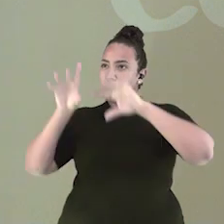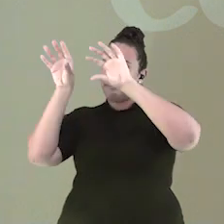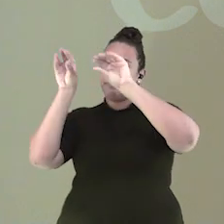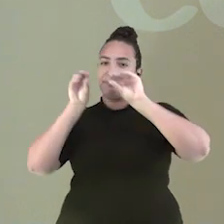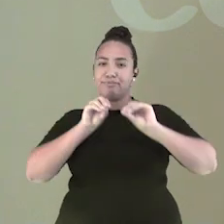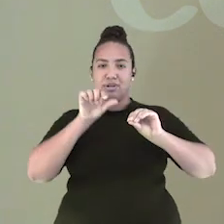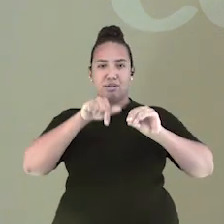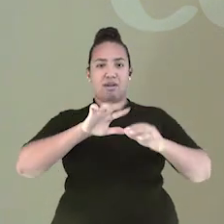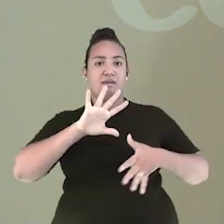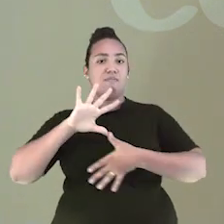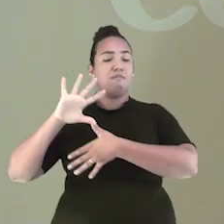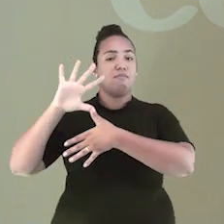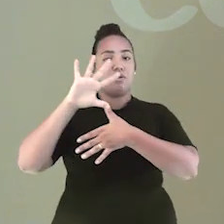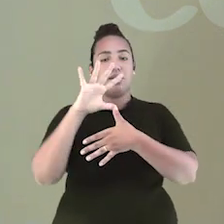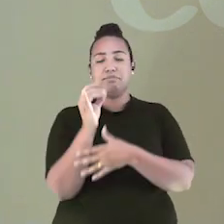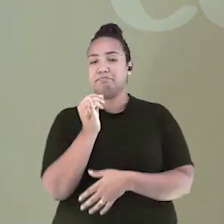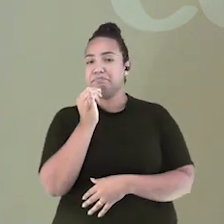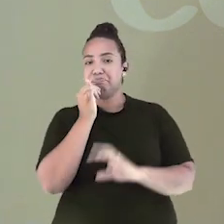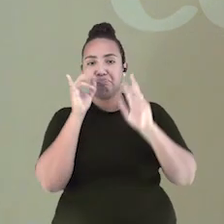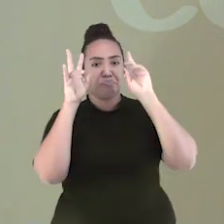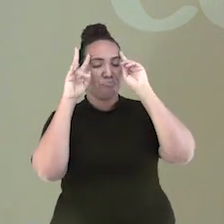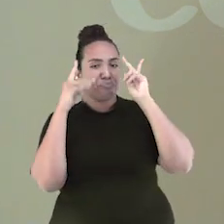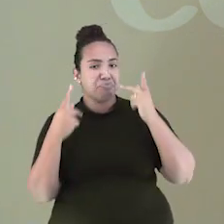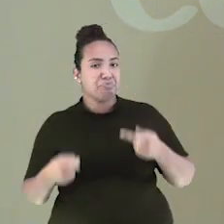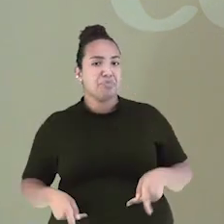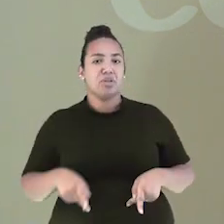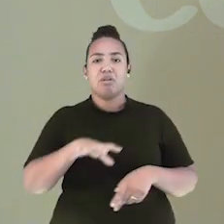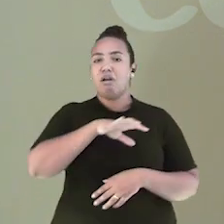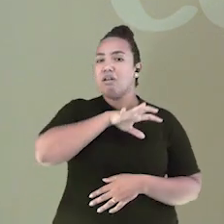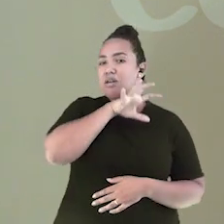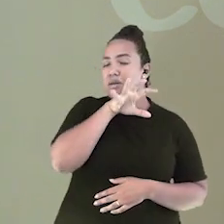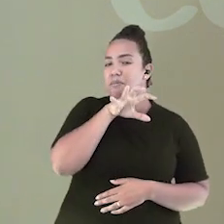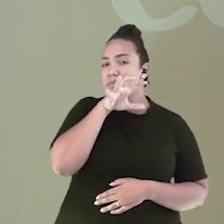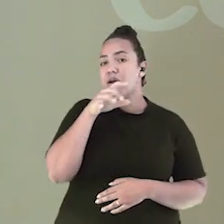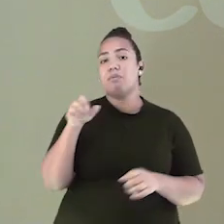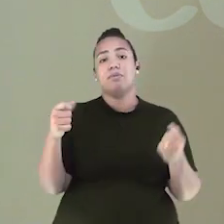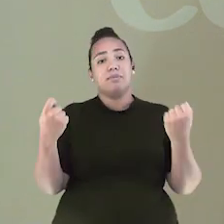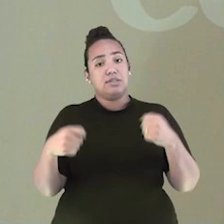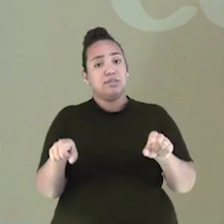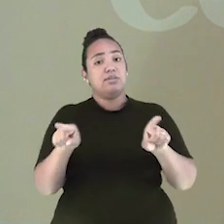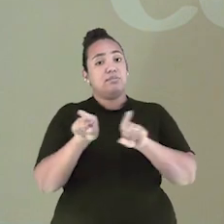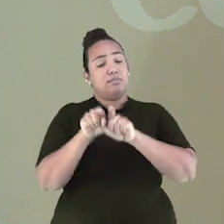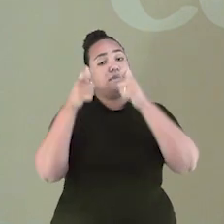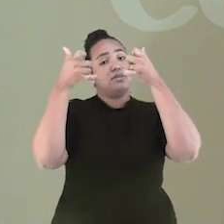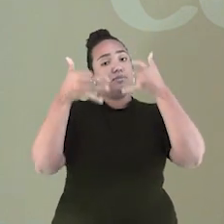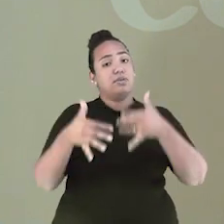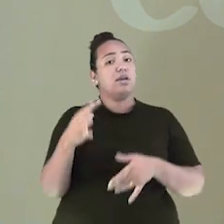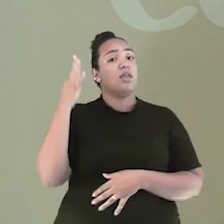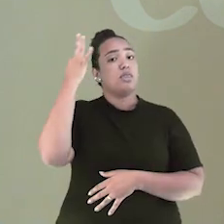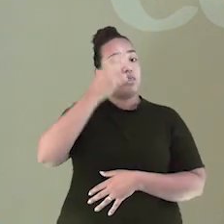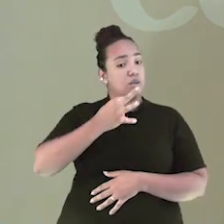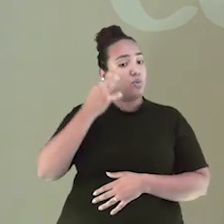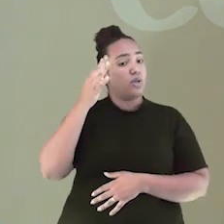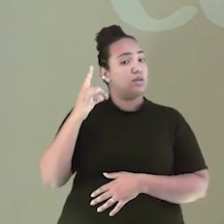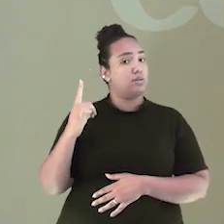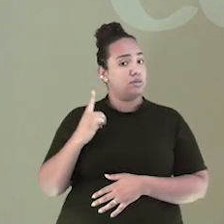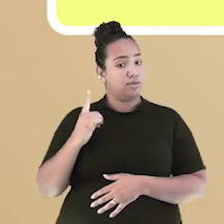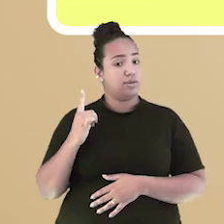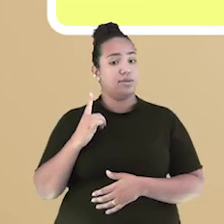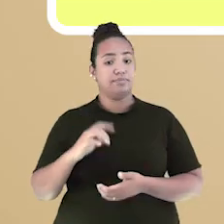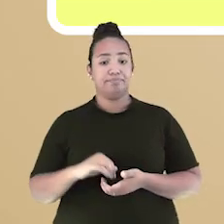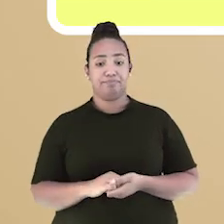humanos, dos animais e de todos os seres vivos, não podemos deixar de falar sobre as teorias e mitos que existem sobre esse assunto.